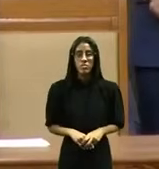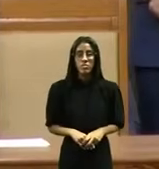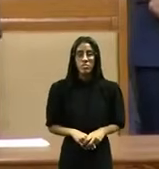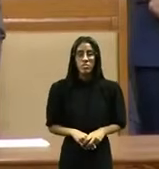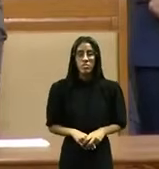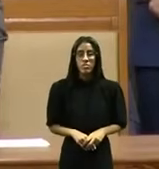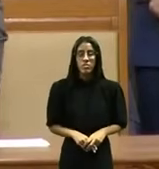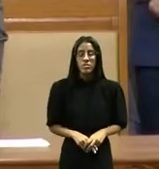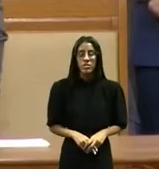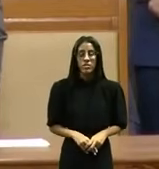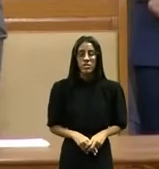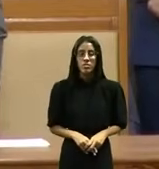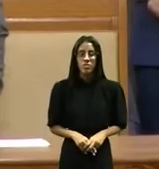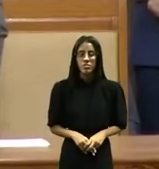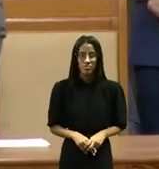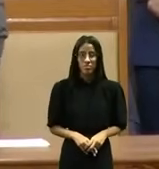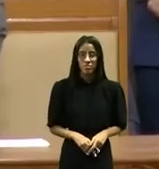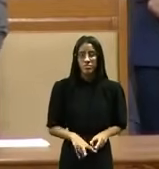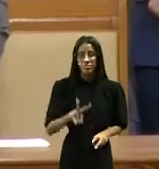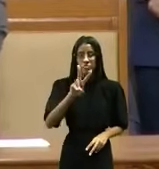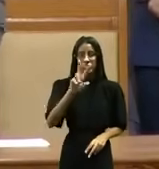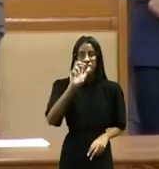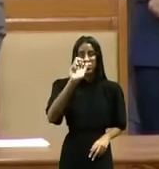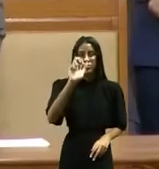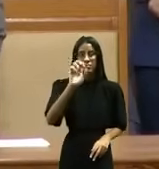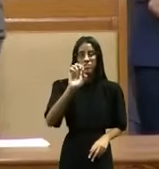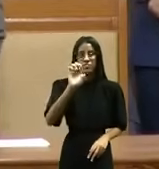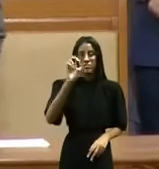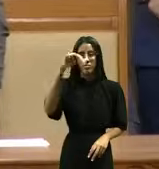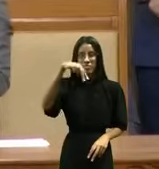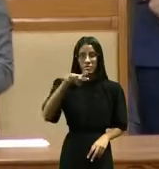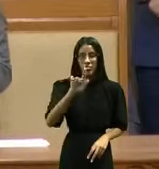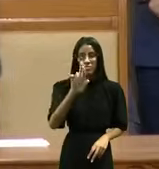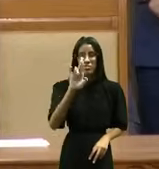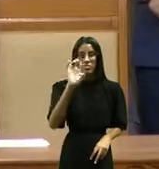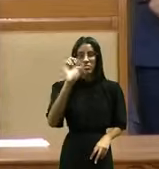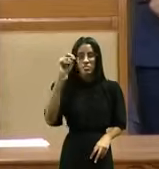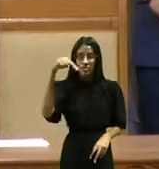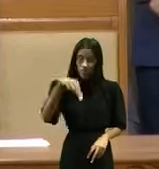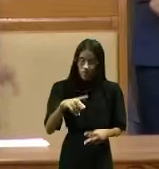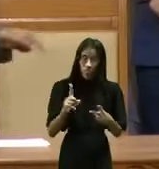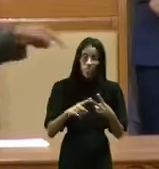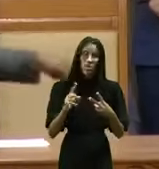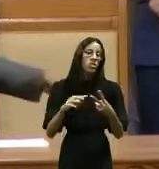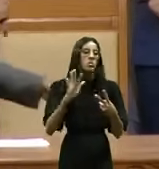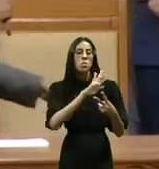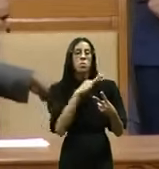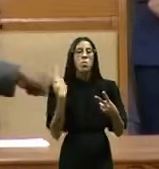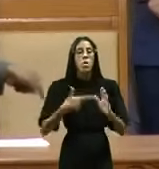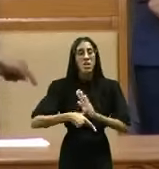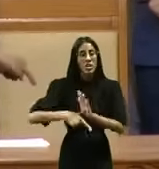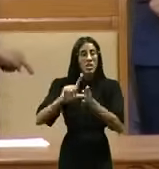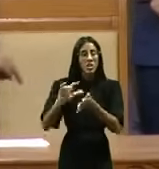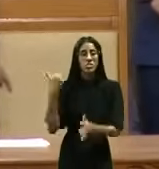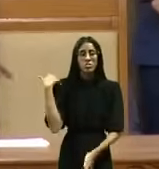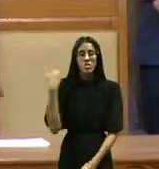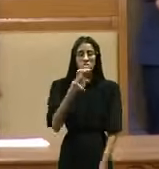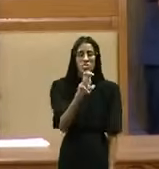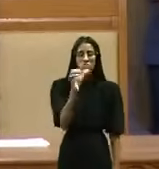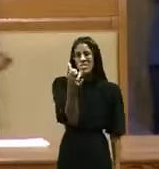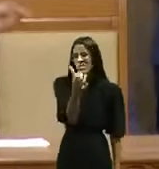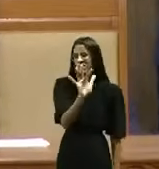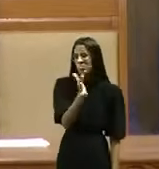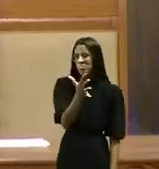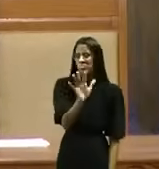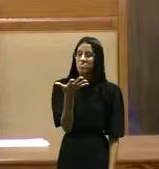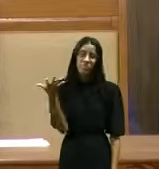ele morre muito cedo e a esposa ela vem como missionária ela é enviada pela igreja como missionária e ela vem para